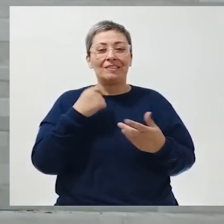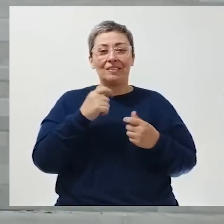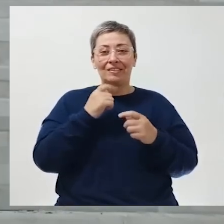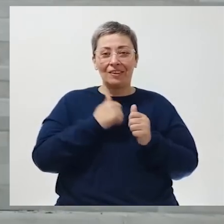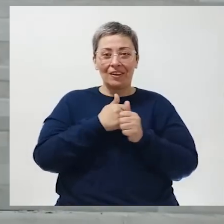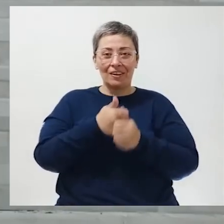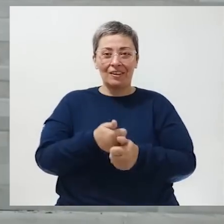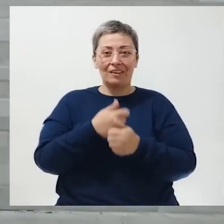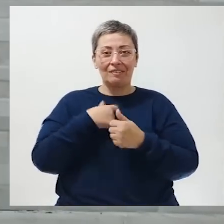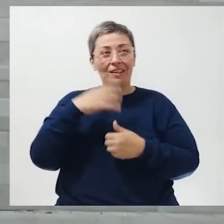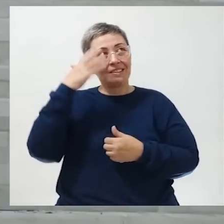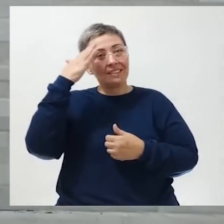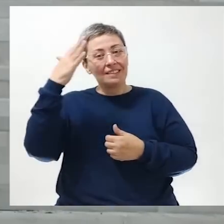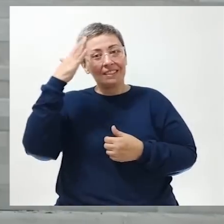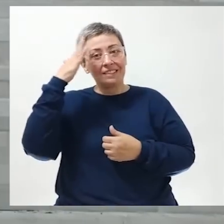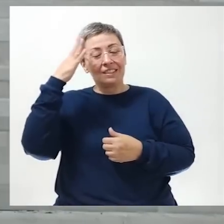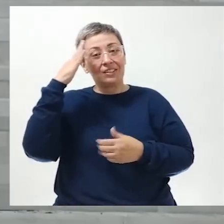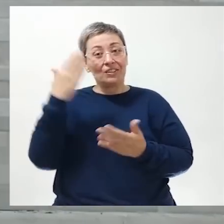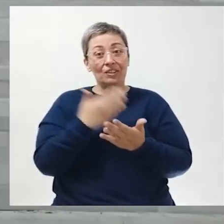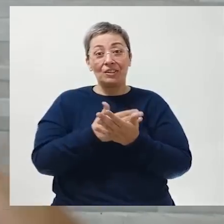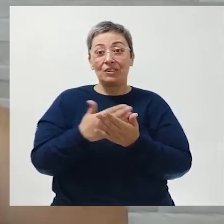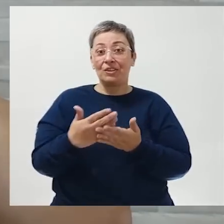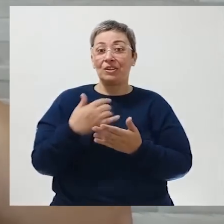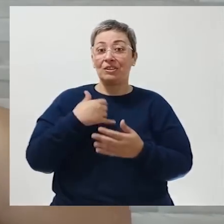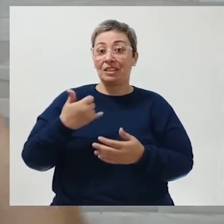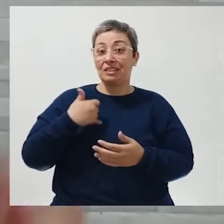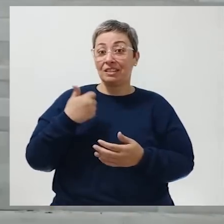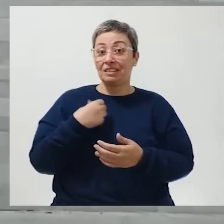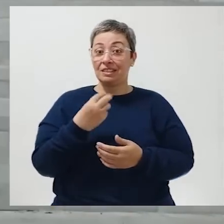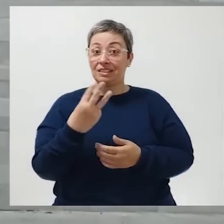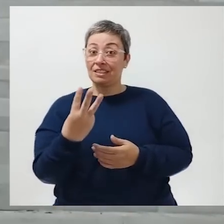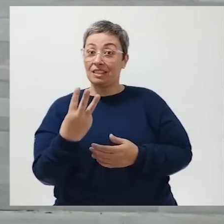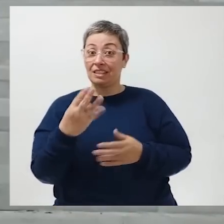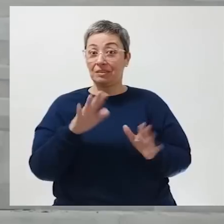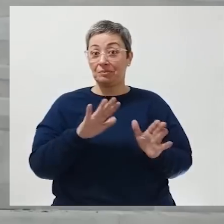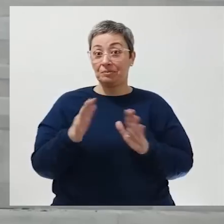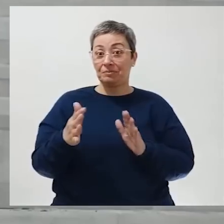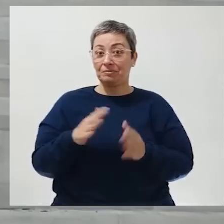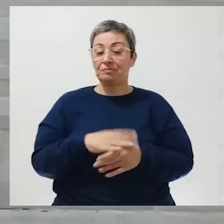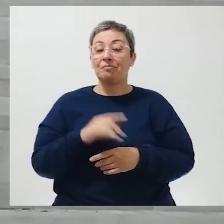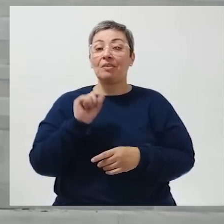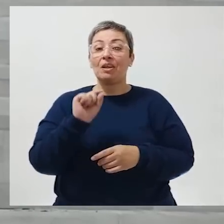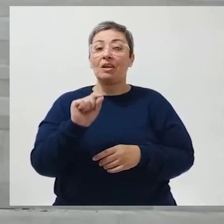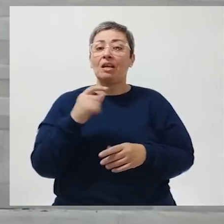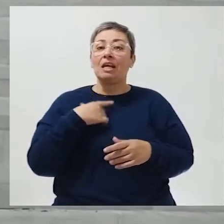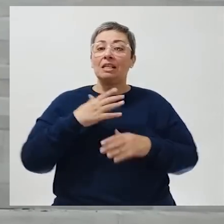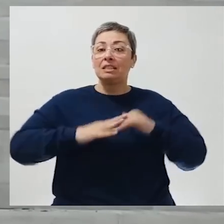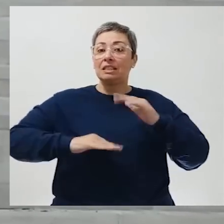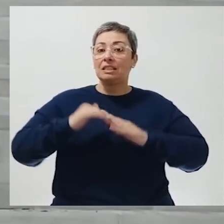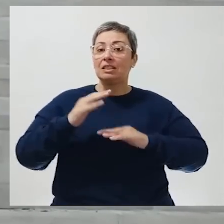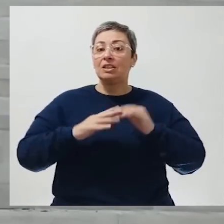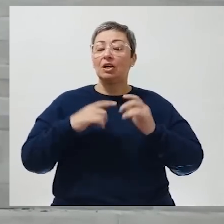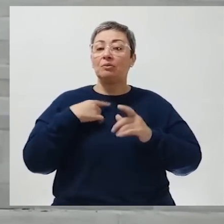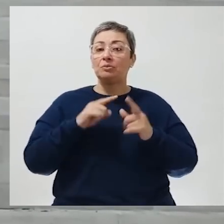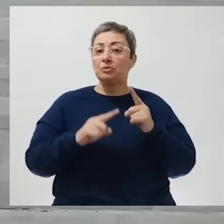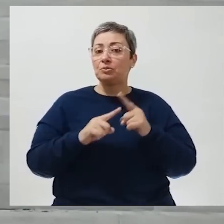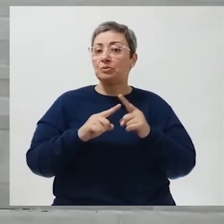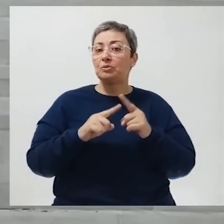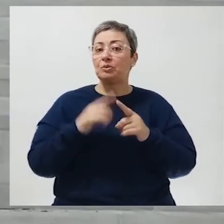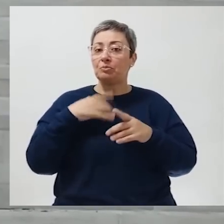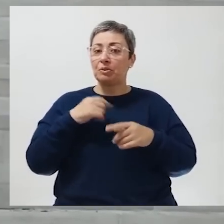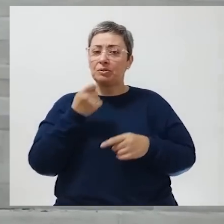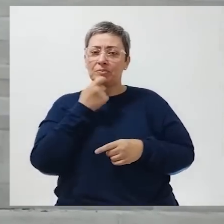essa fase do faz de conta, que começa por volta dos 3 anos de idade. Esse tipo de atividade, além de ser